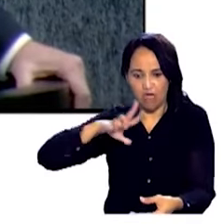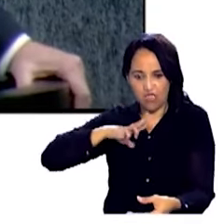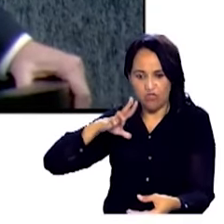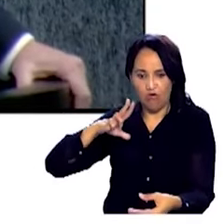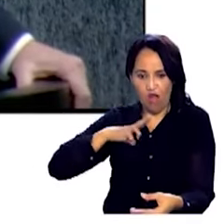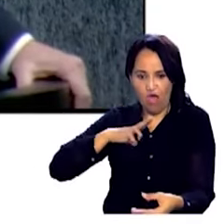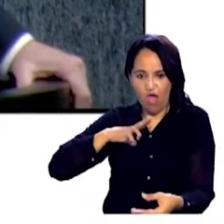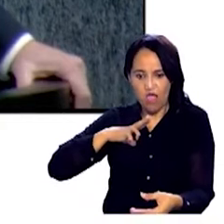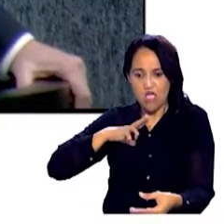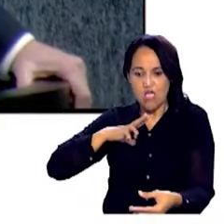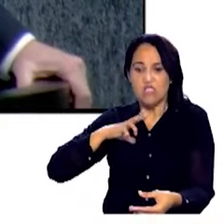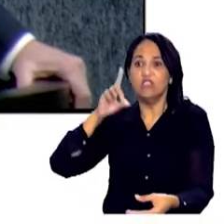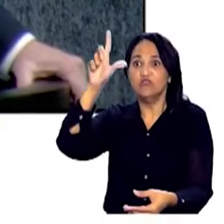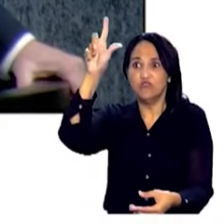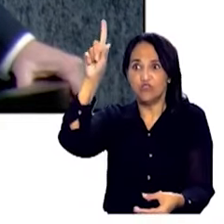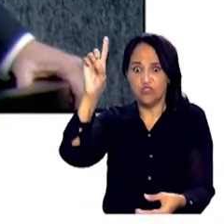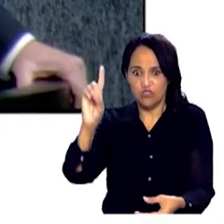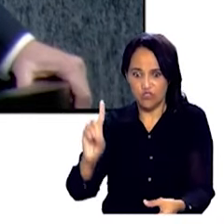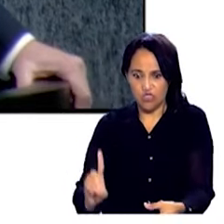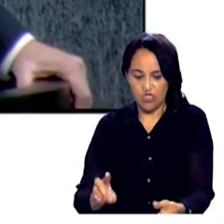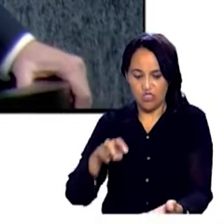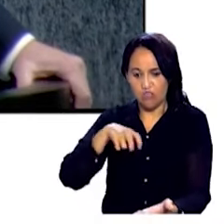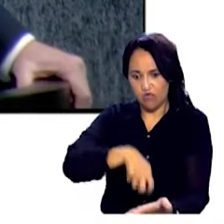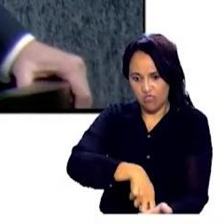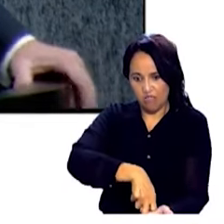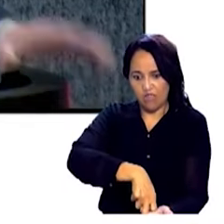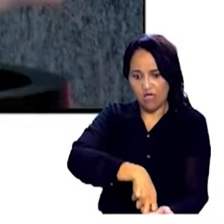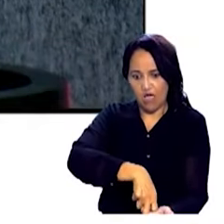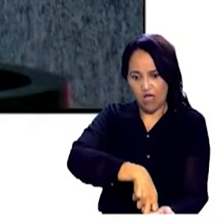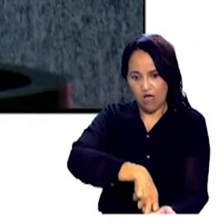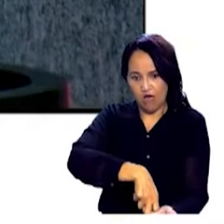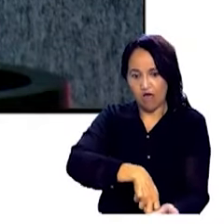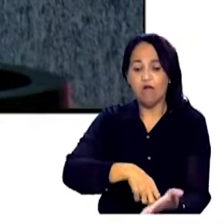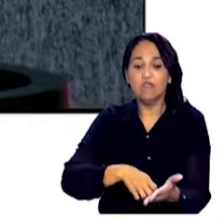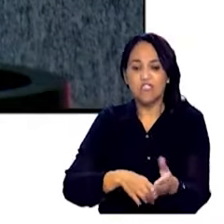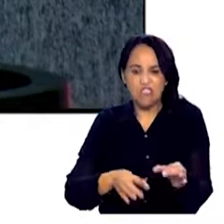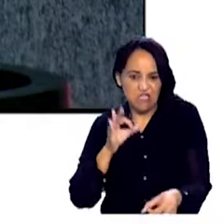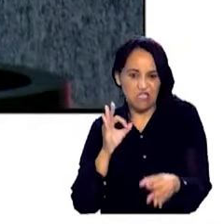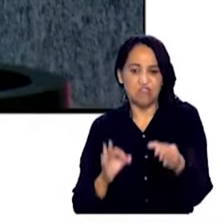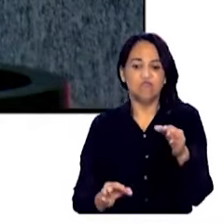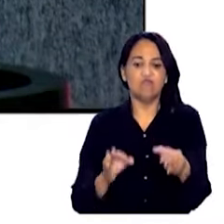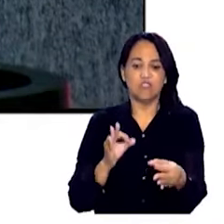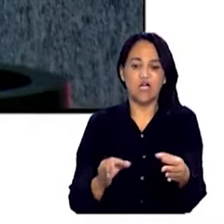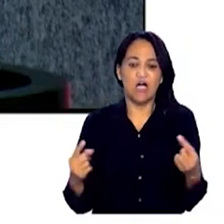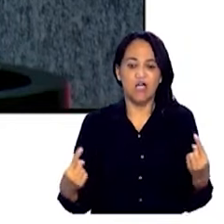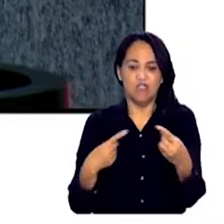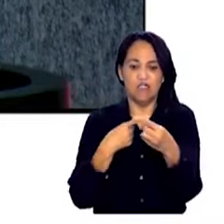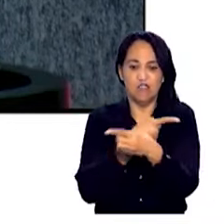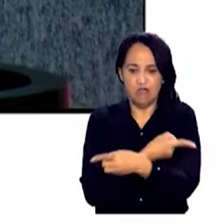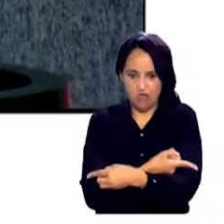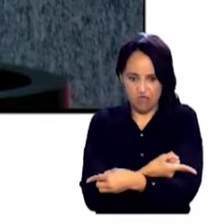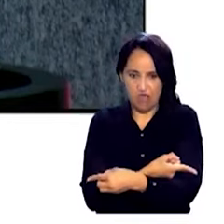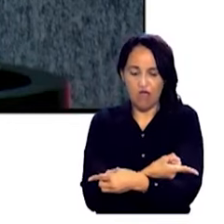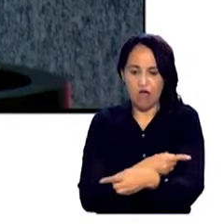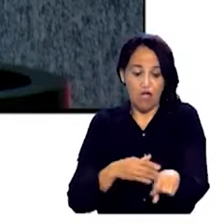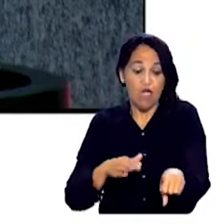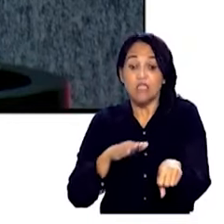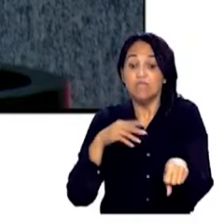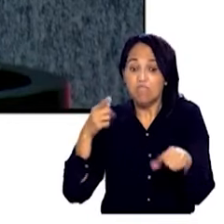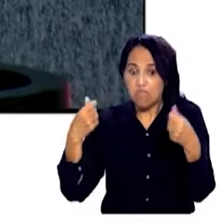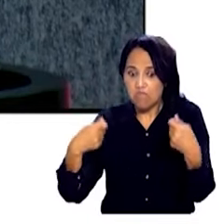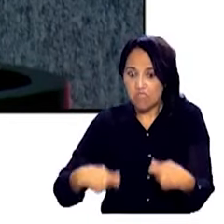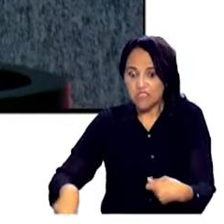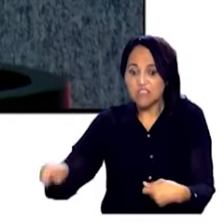eh como ela é diferente os os apelos são julgados a suprema corte tem de ter por convenção H dos 12 nove vem da